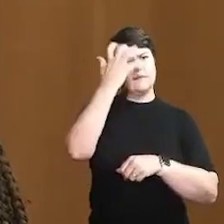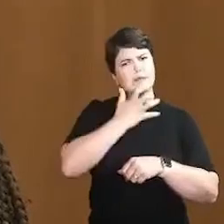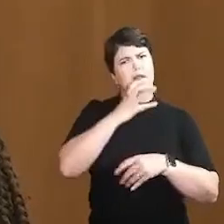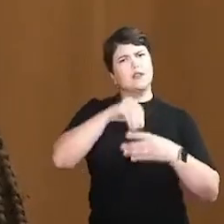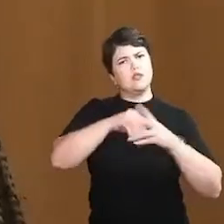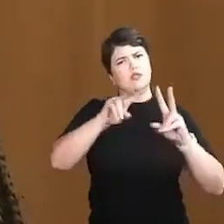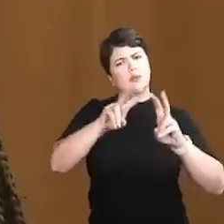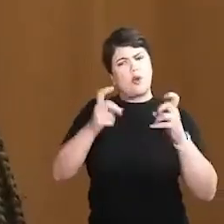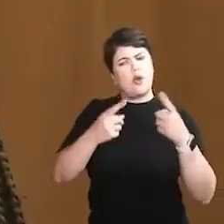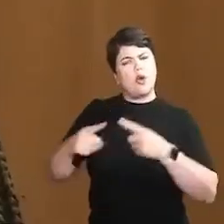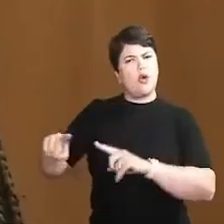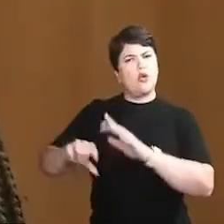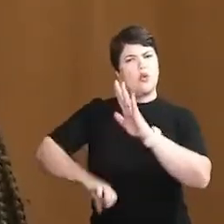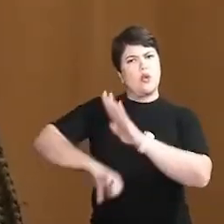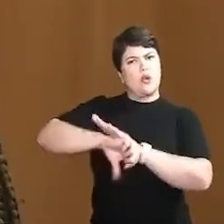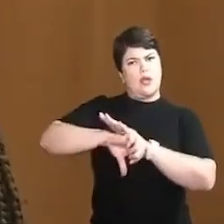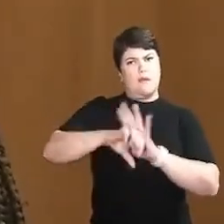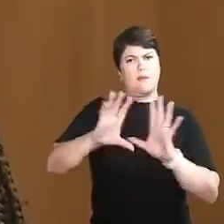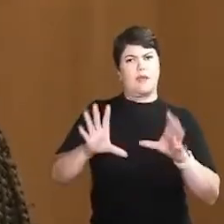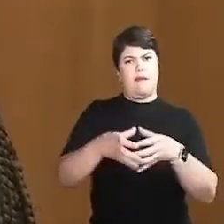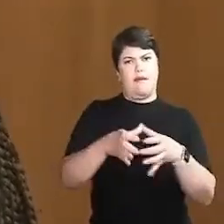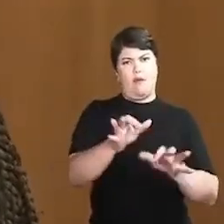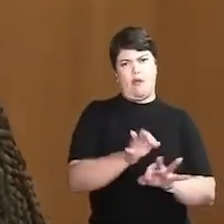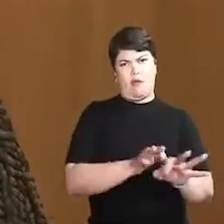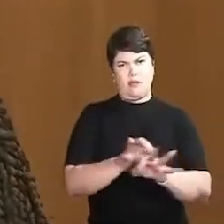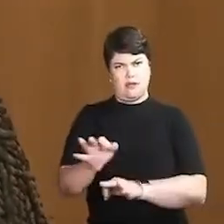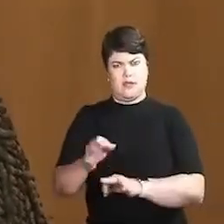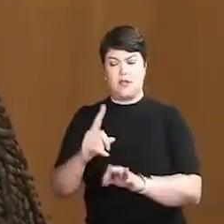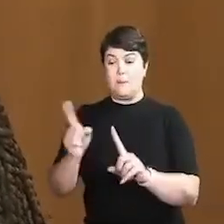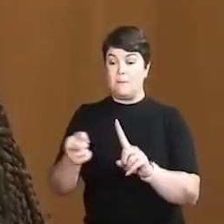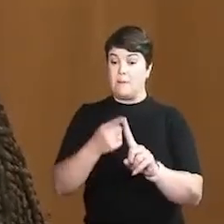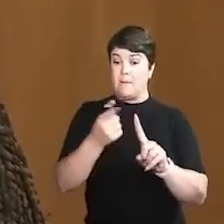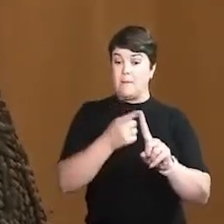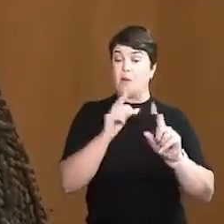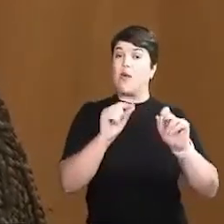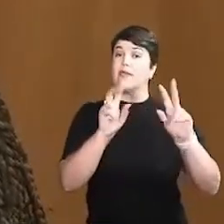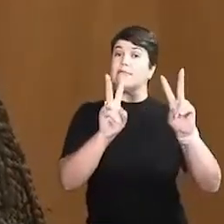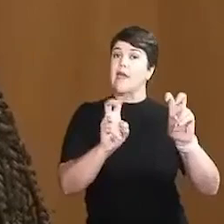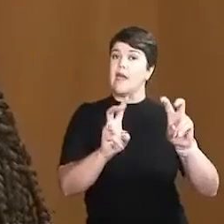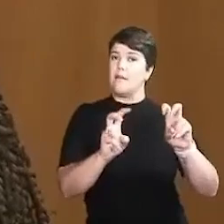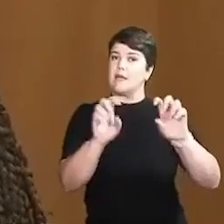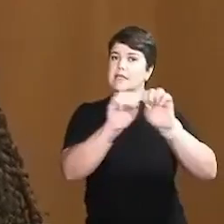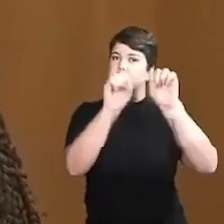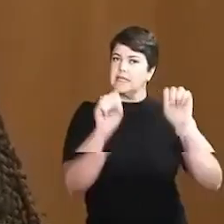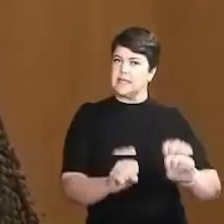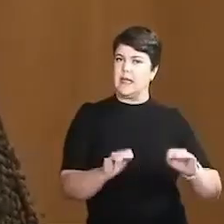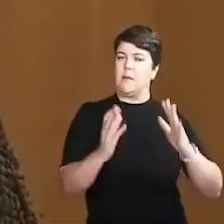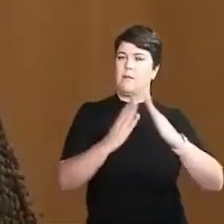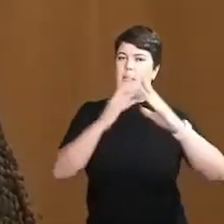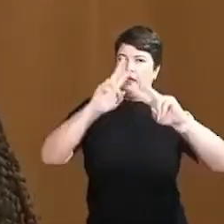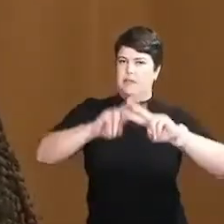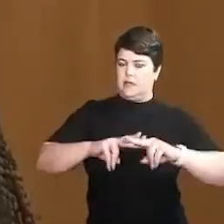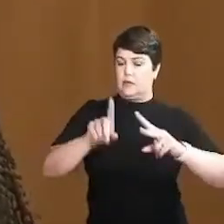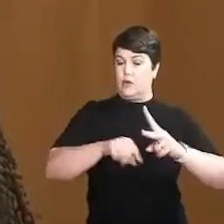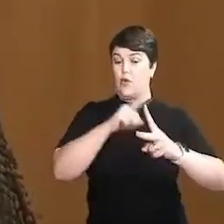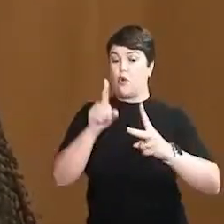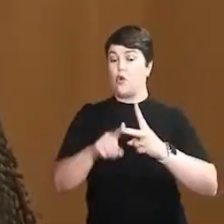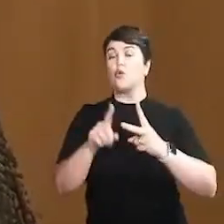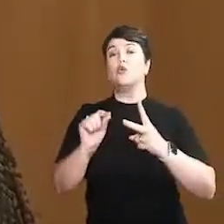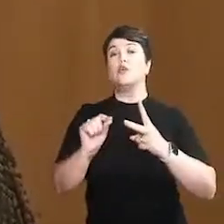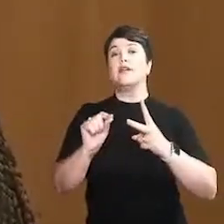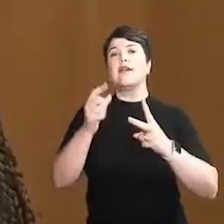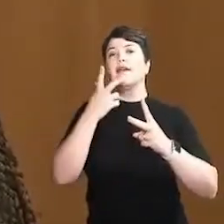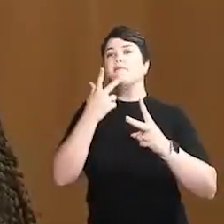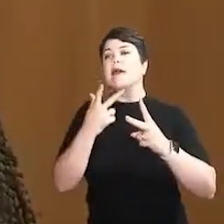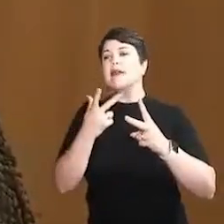ao Crime Organizado de um lado tratar sobre o tema sistema penitenciário de outro descapitalizar